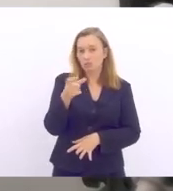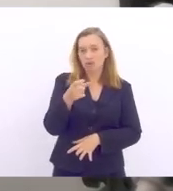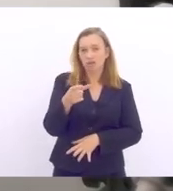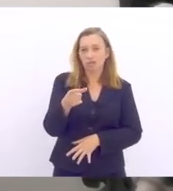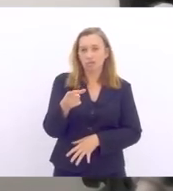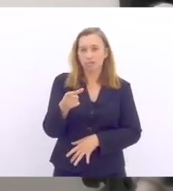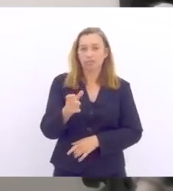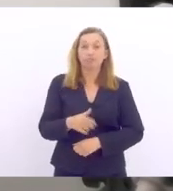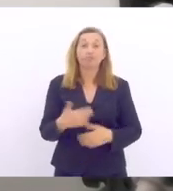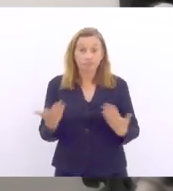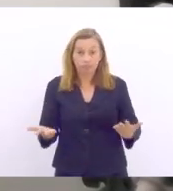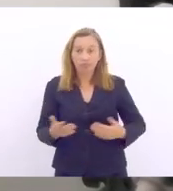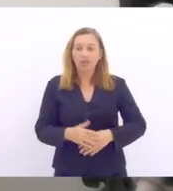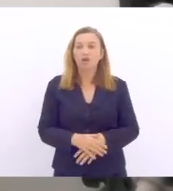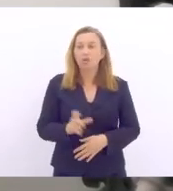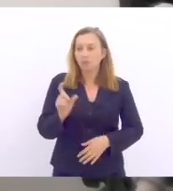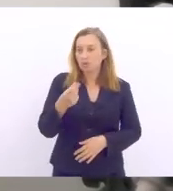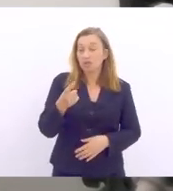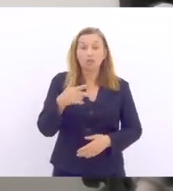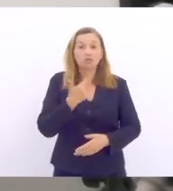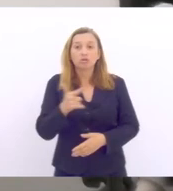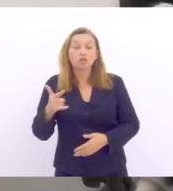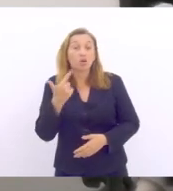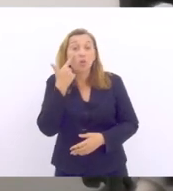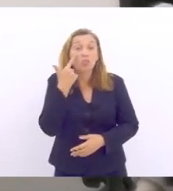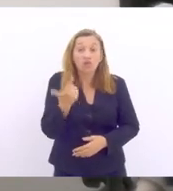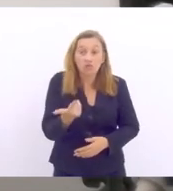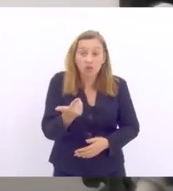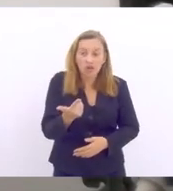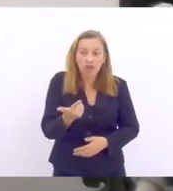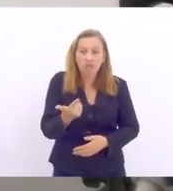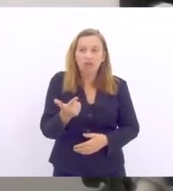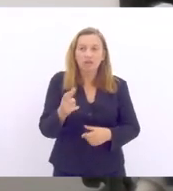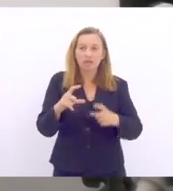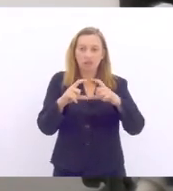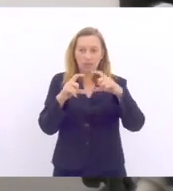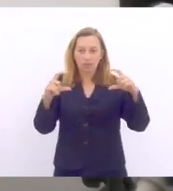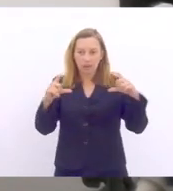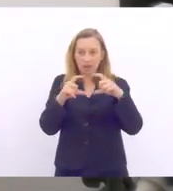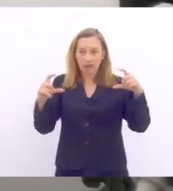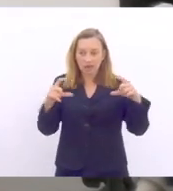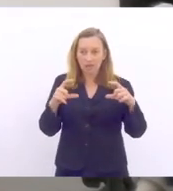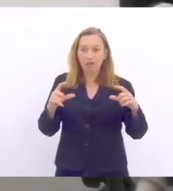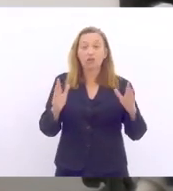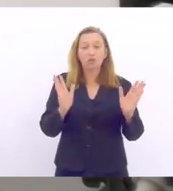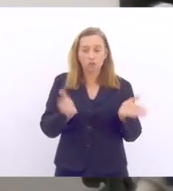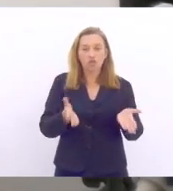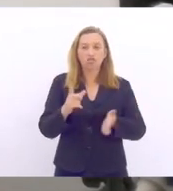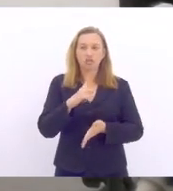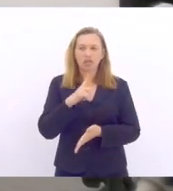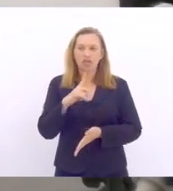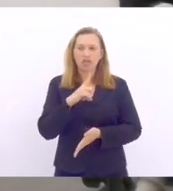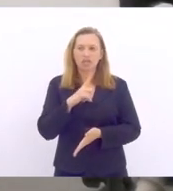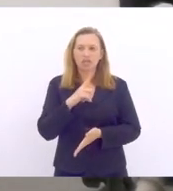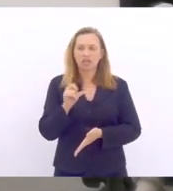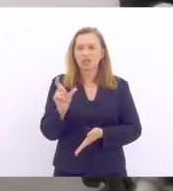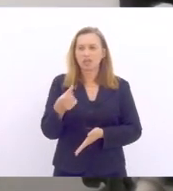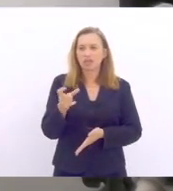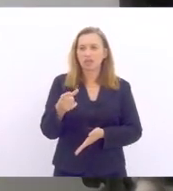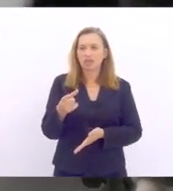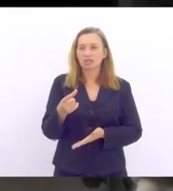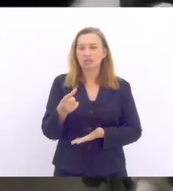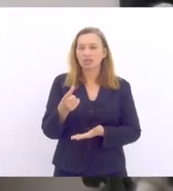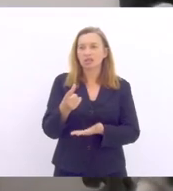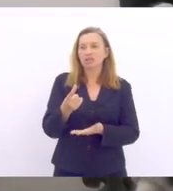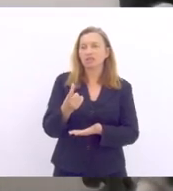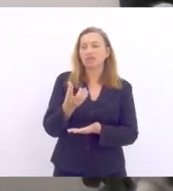seja, o cartão, a gente não tem como visualizar lá nas barreiras prévias que a gente coloca hoje, tá, que esse cartão está carregado ou